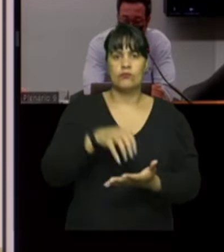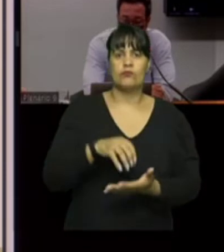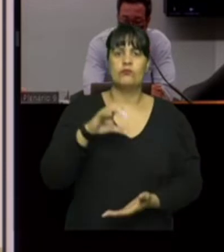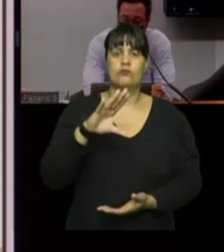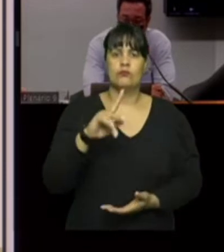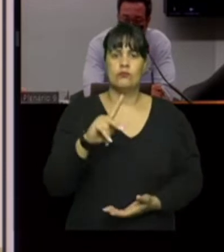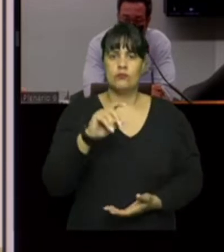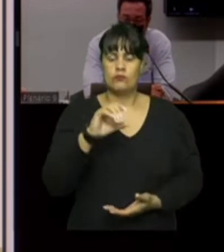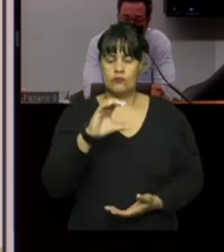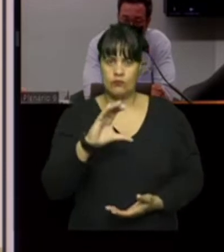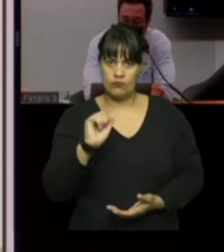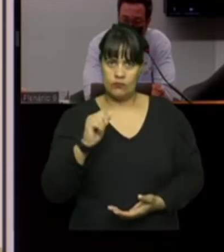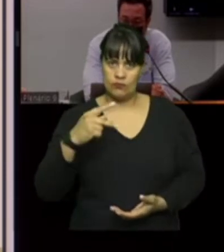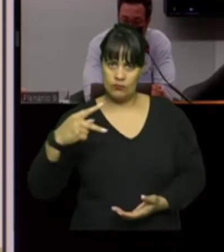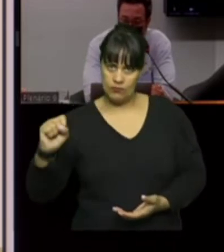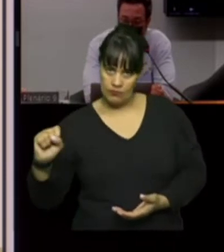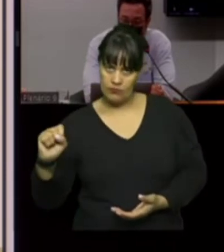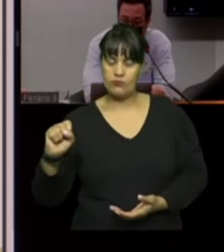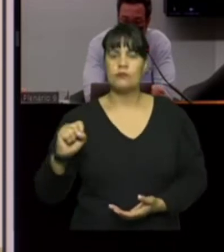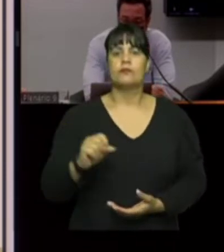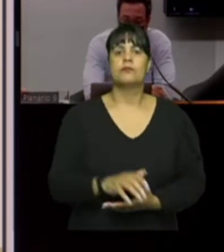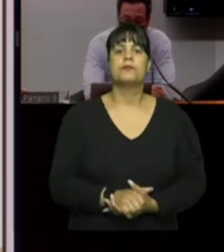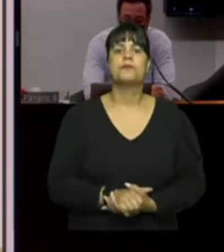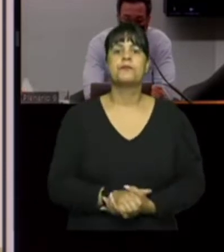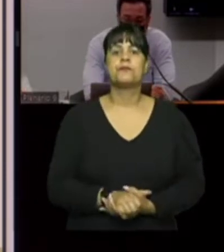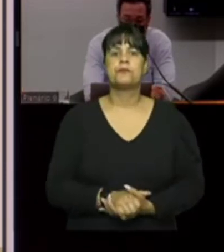psicossocial pelo país.